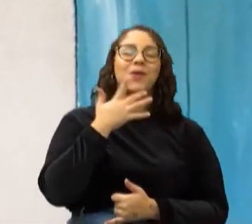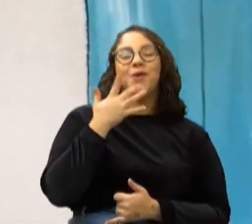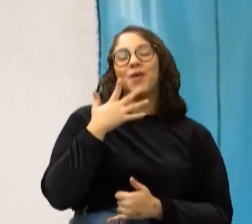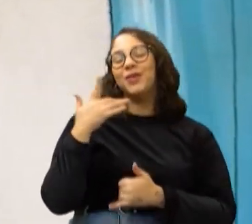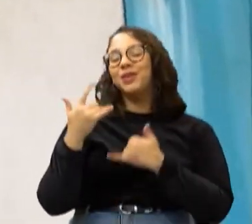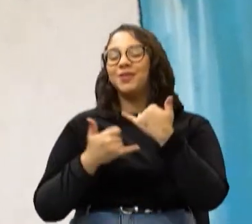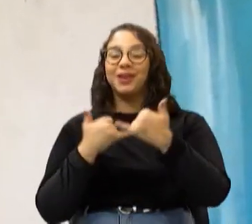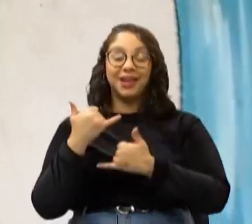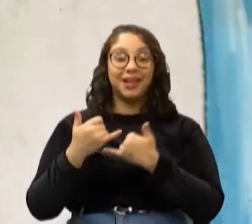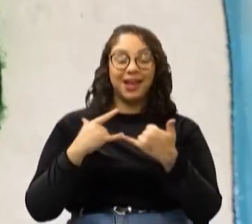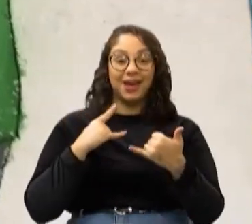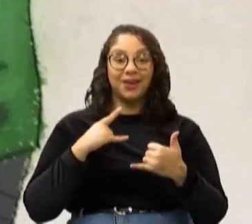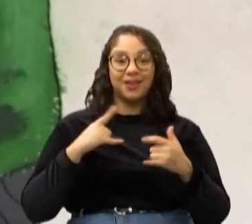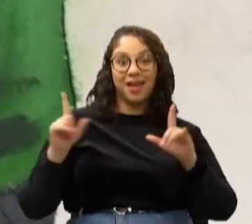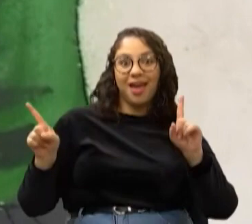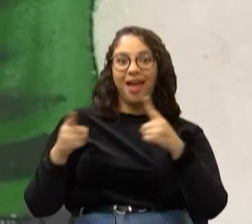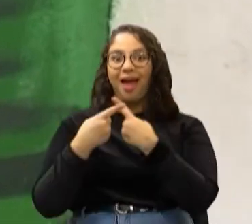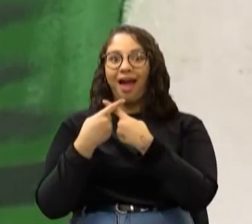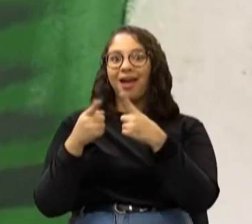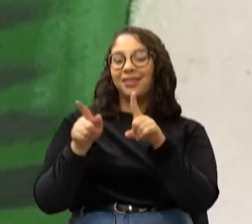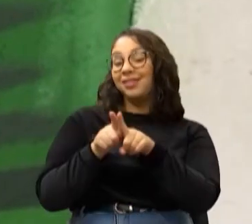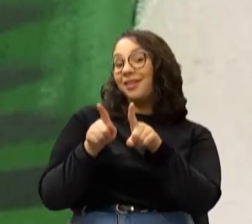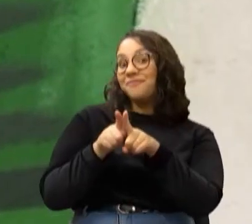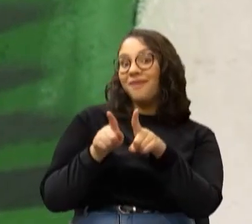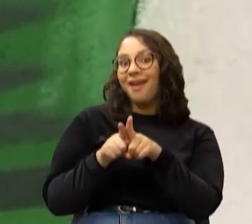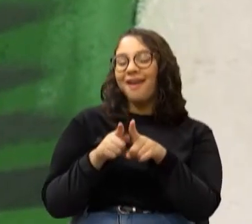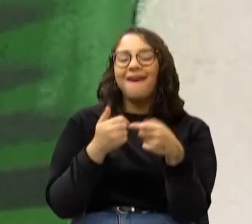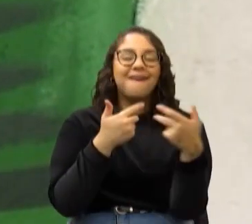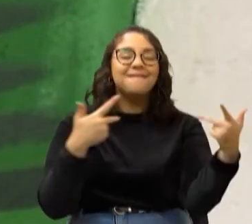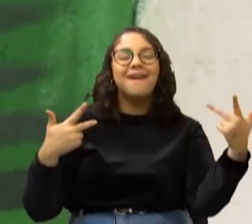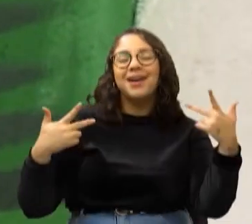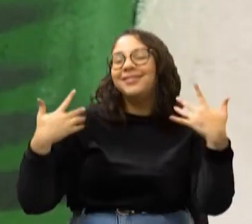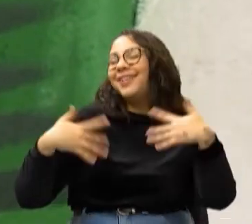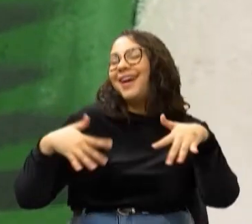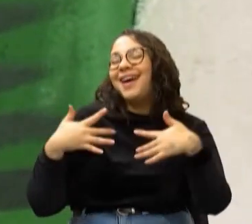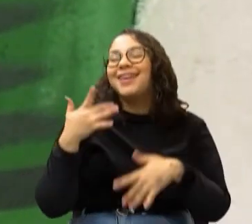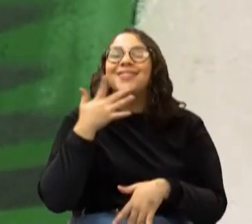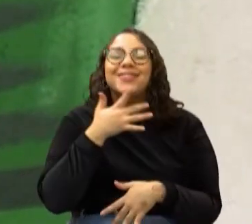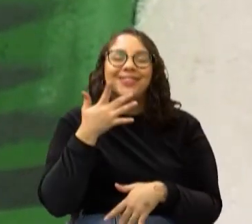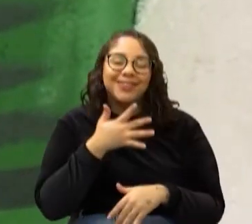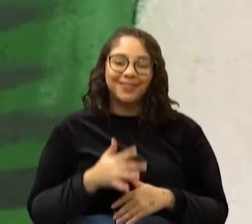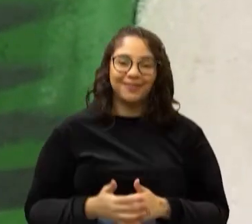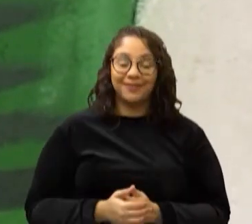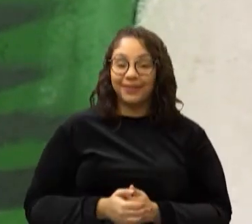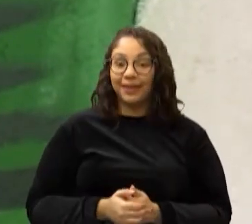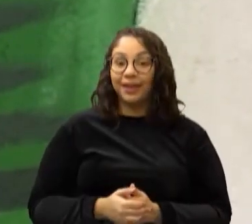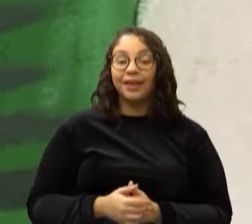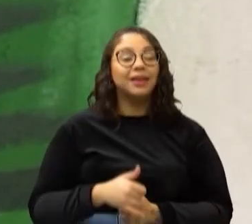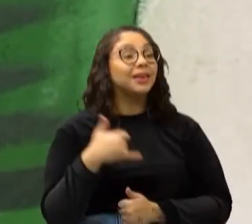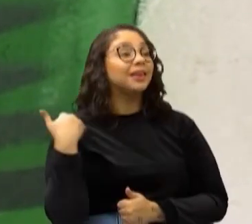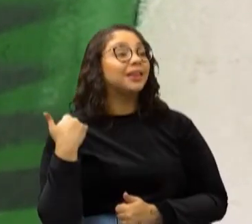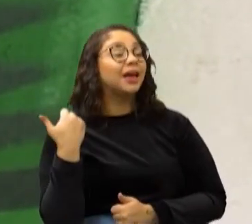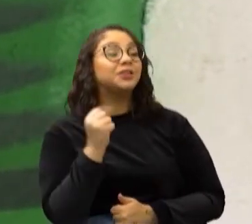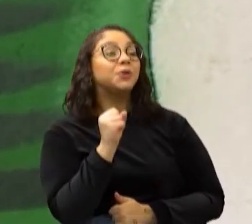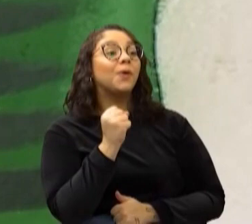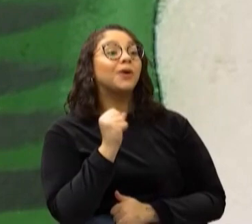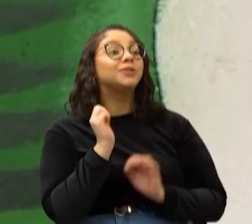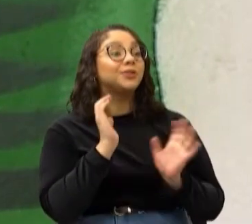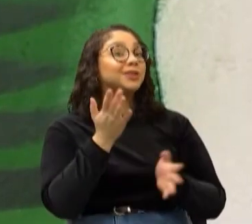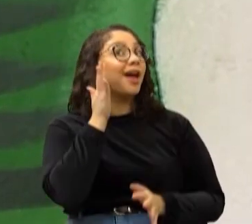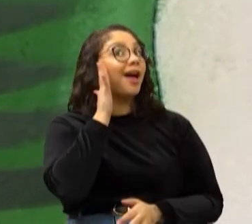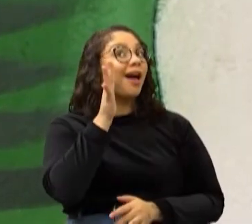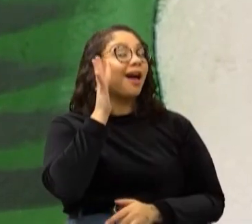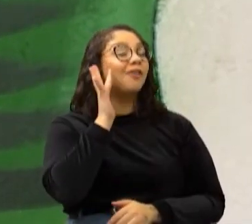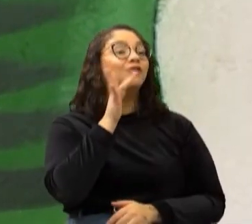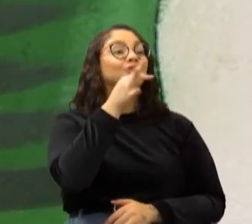eu gosto muito das brincadeiras, faz gincana, tem um montão de coisa que eu gosto. Você tem 8 anos,